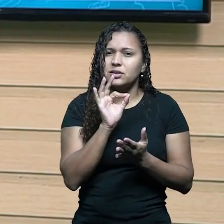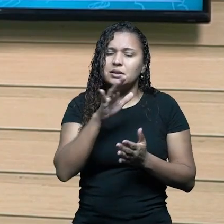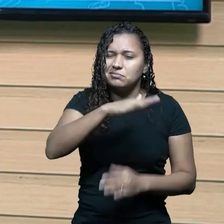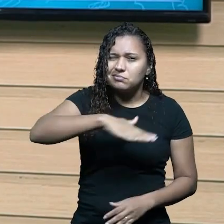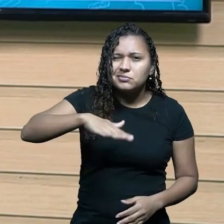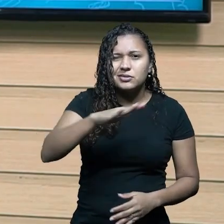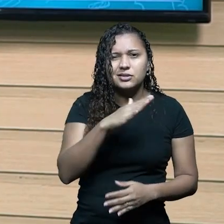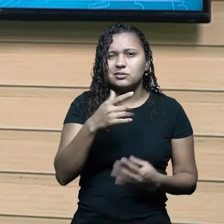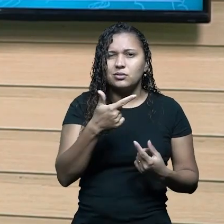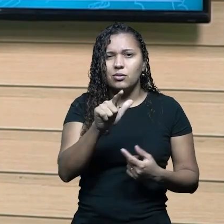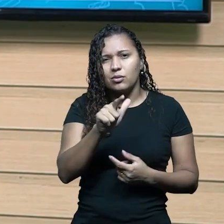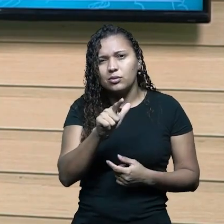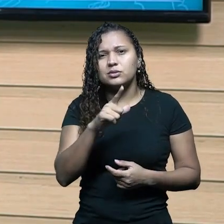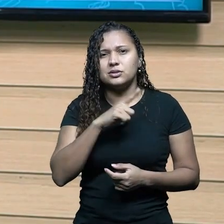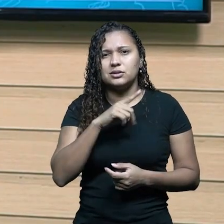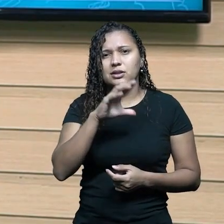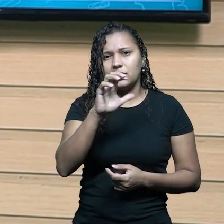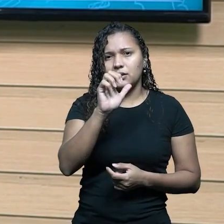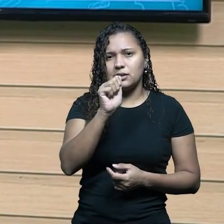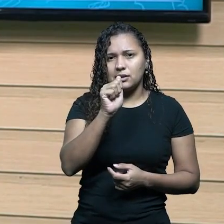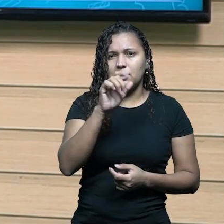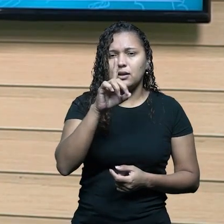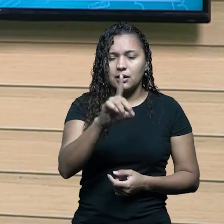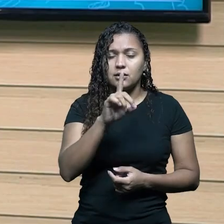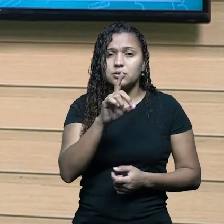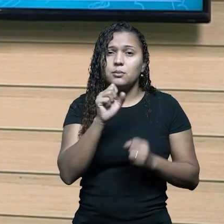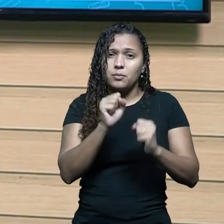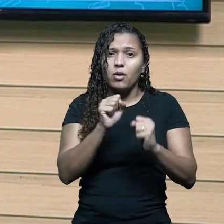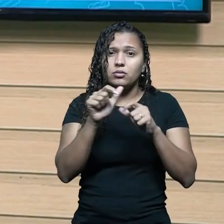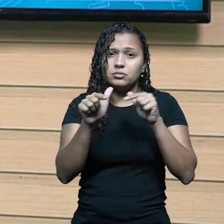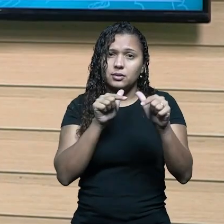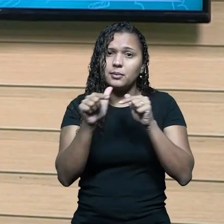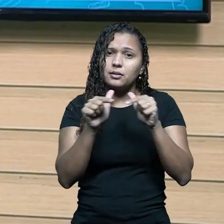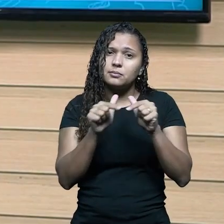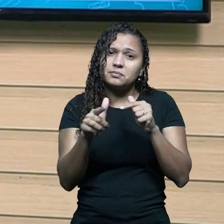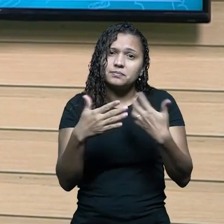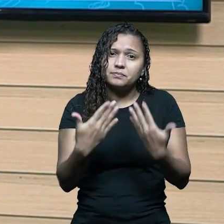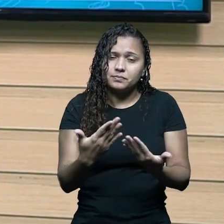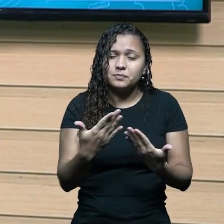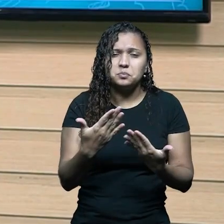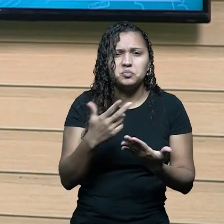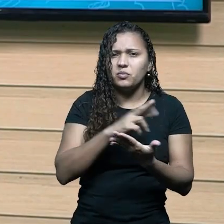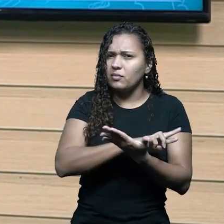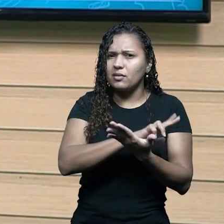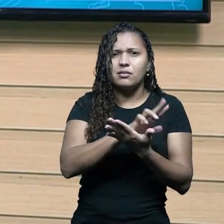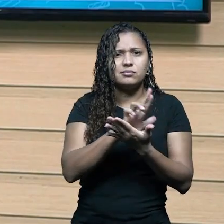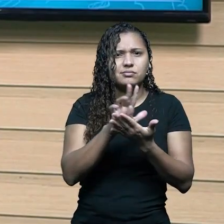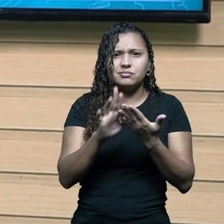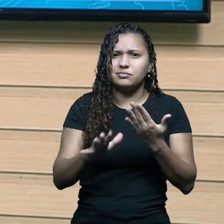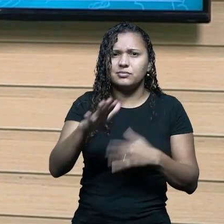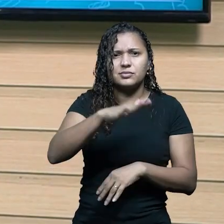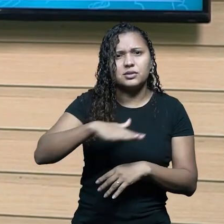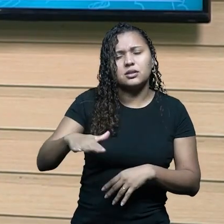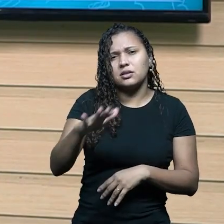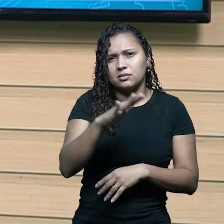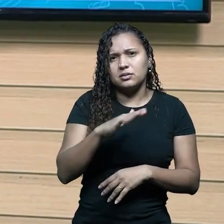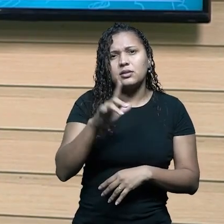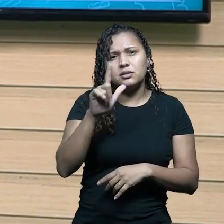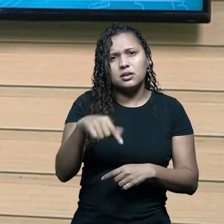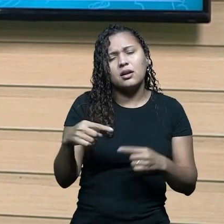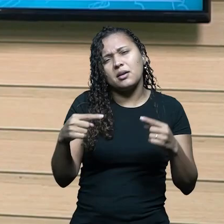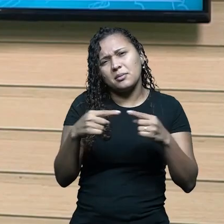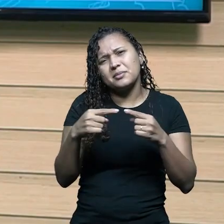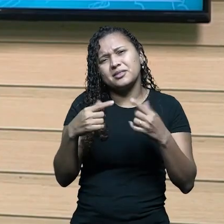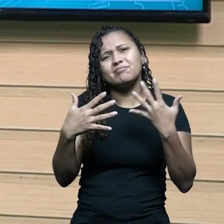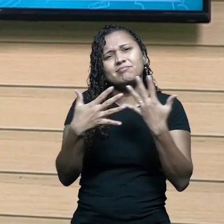ambientes dentro do AutoCAD e você pode trabalhar em diferentes ambientes como